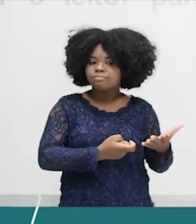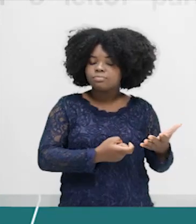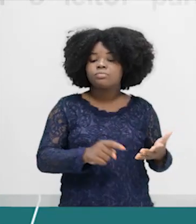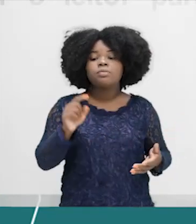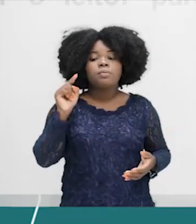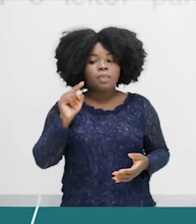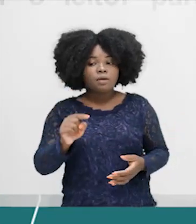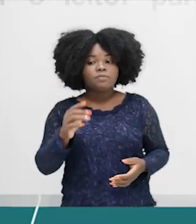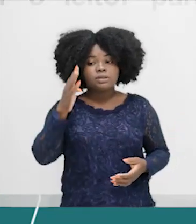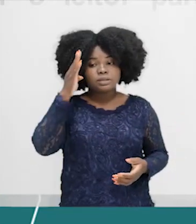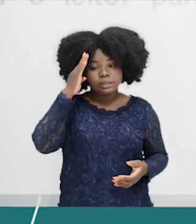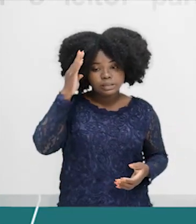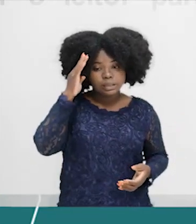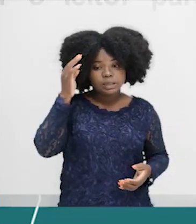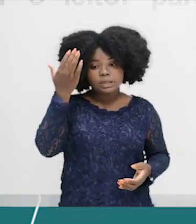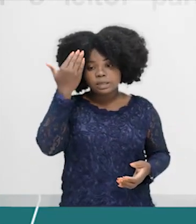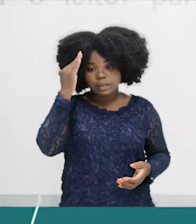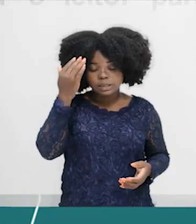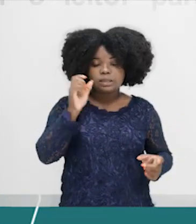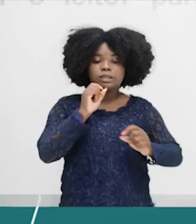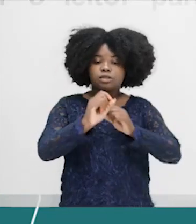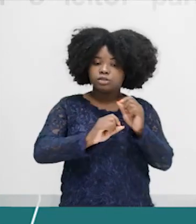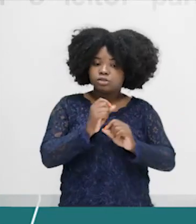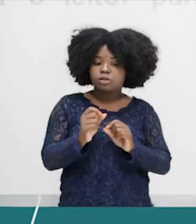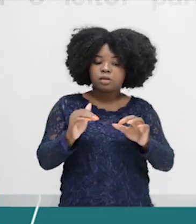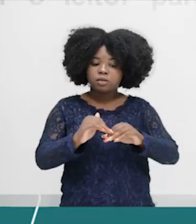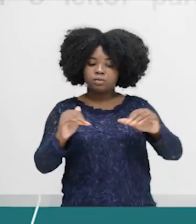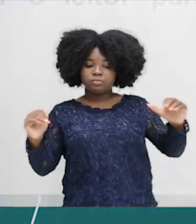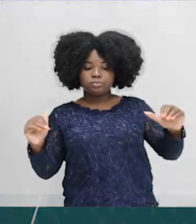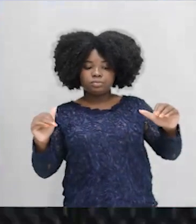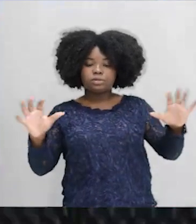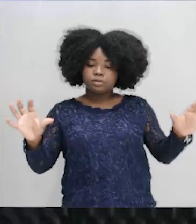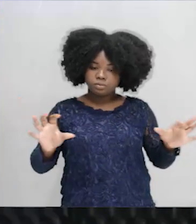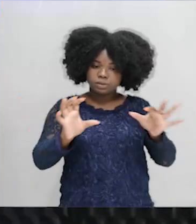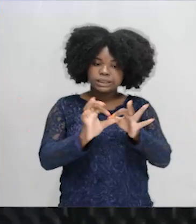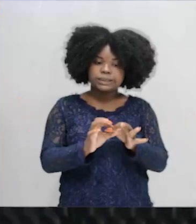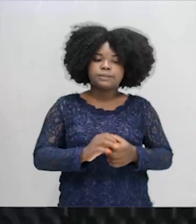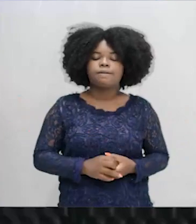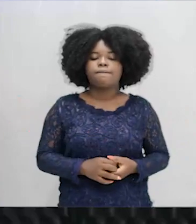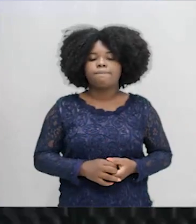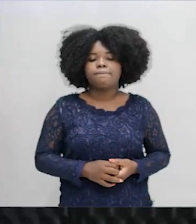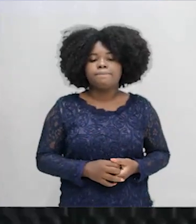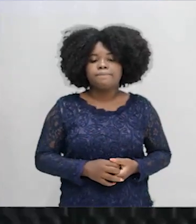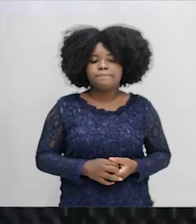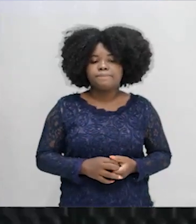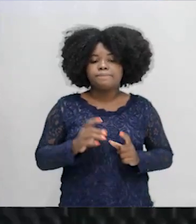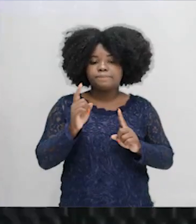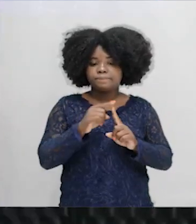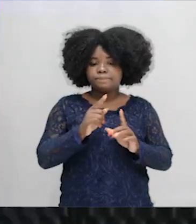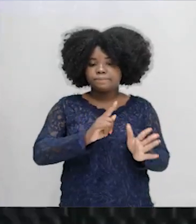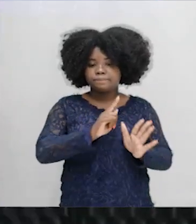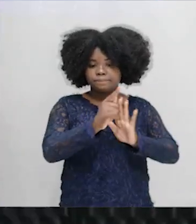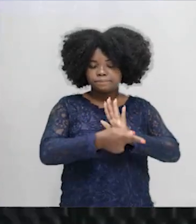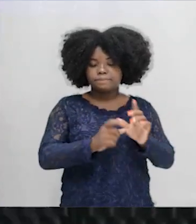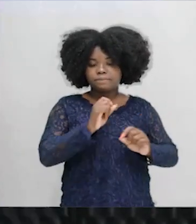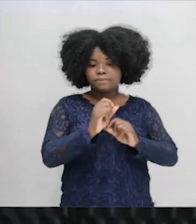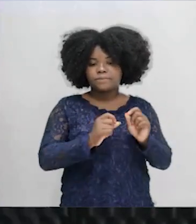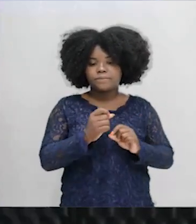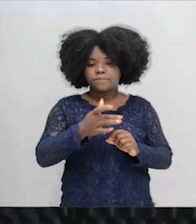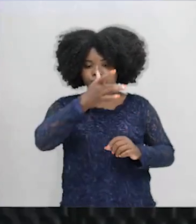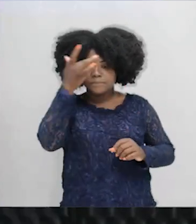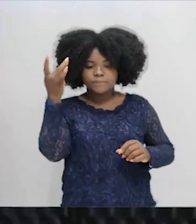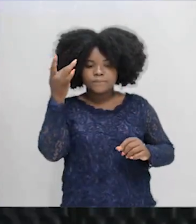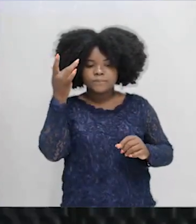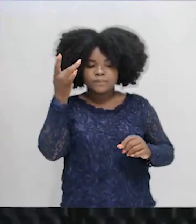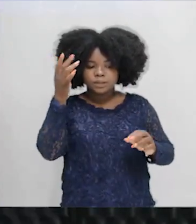de como as duas não estão isentas e isoladas, né? Os recursos gráficos nesse gênero são para trazer o leitor para dentro da